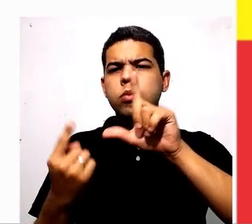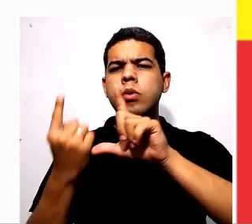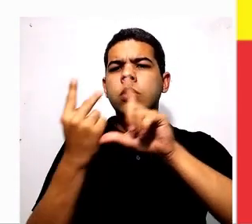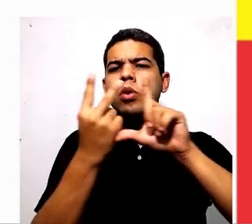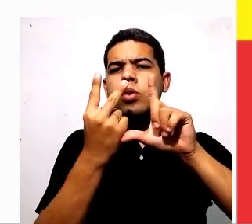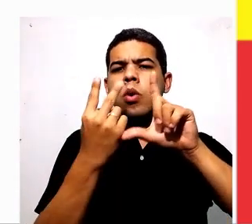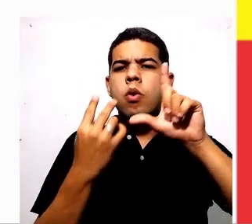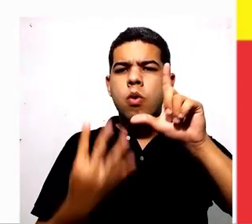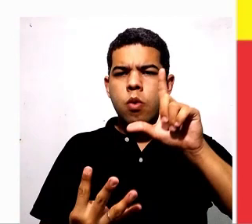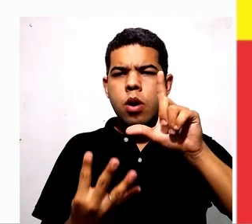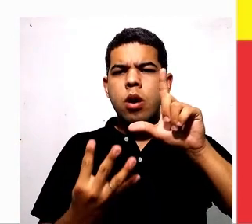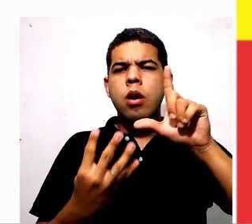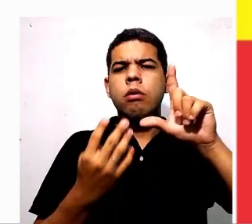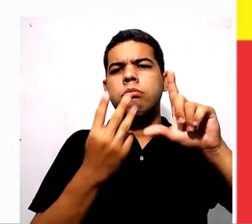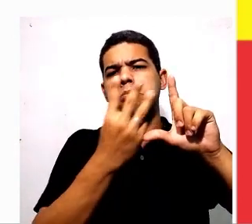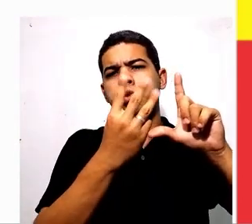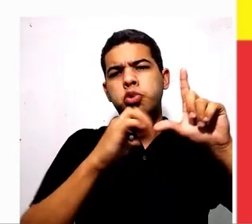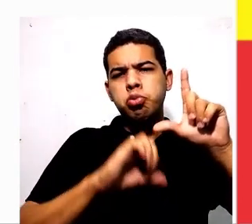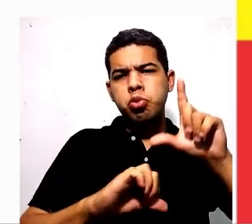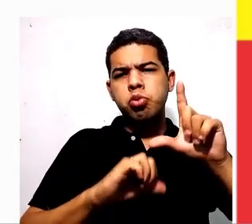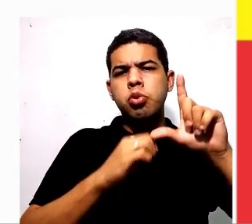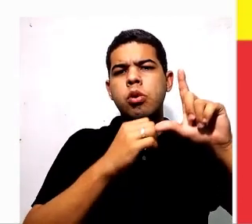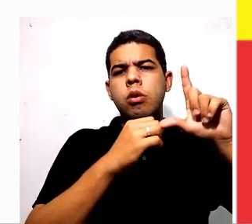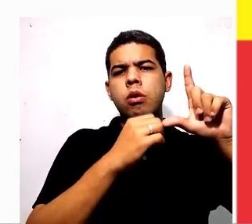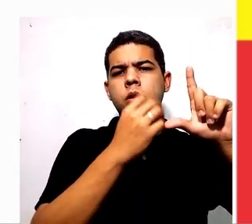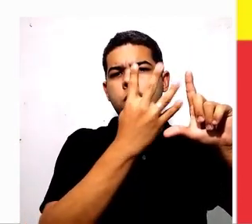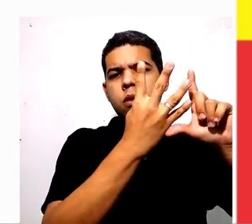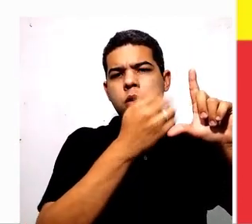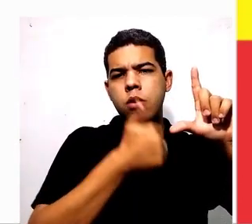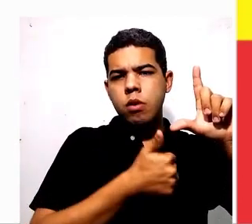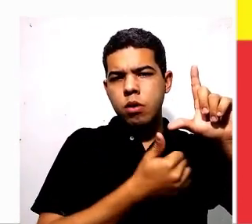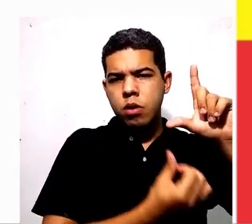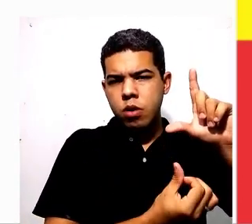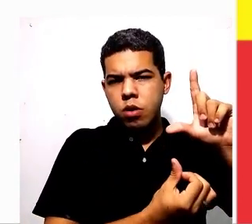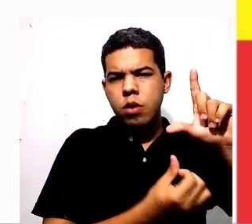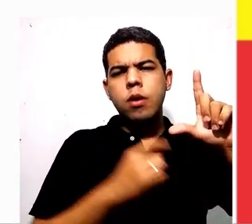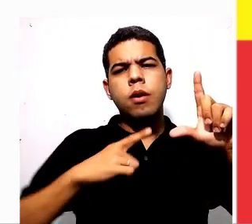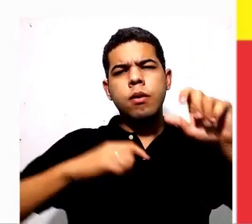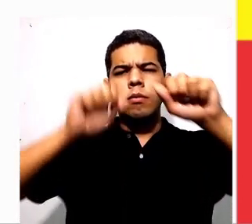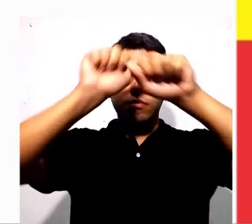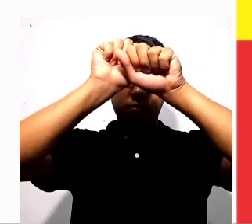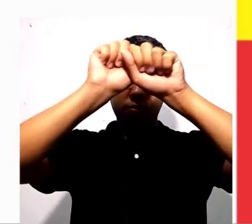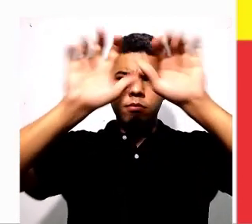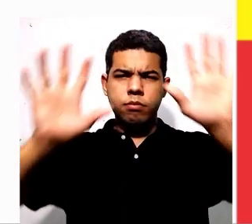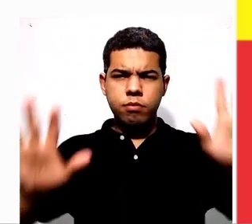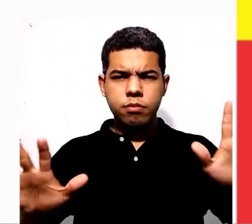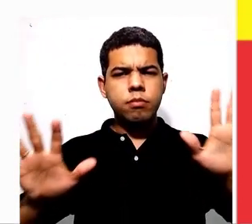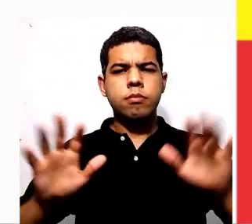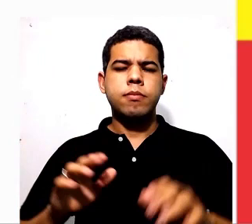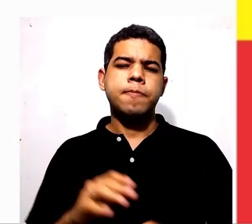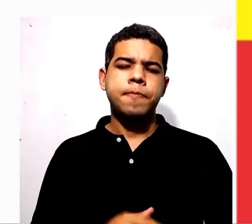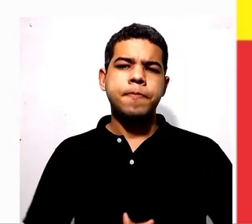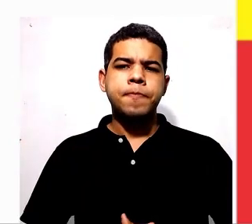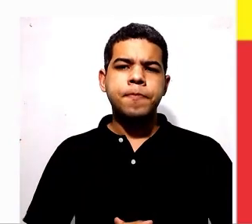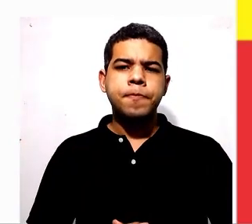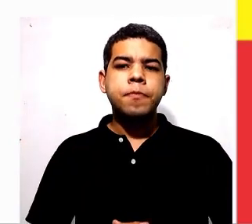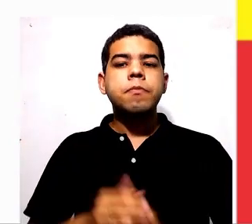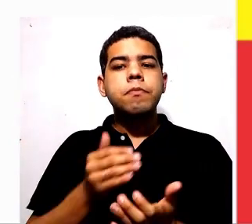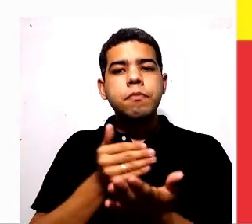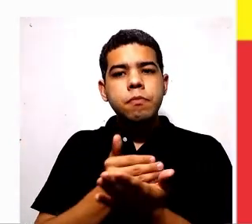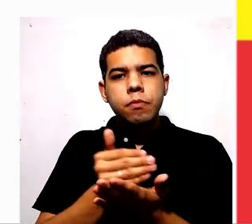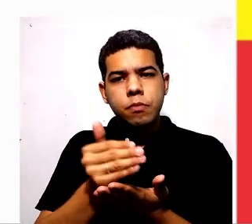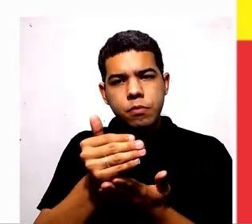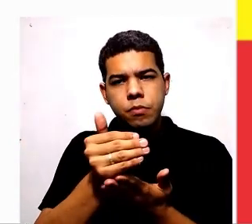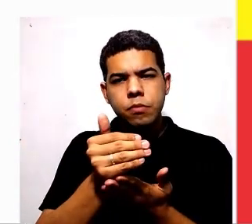quadrado. E assim 9, e assim 16. Beleza? Onde a gente vai fazer o fluxograma. Então, vou iniciar.